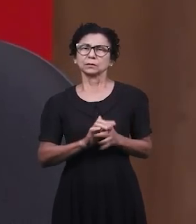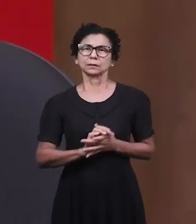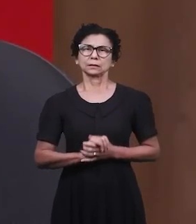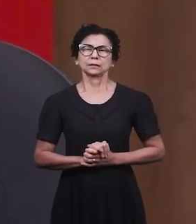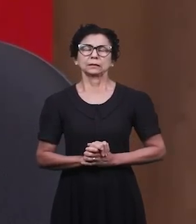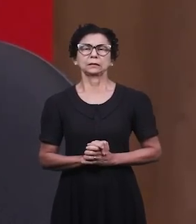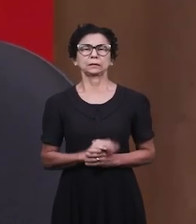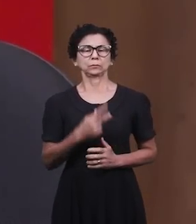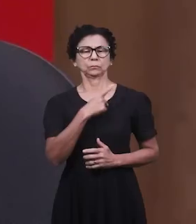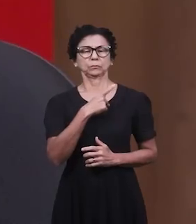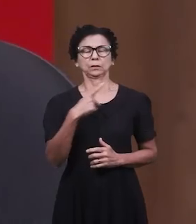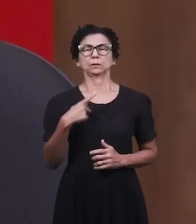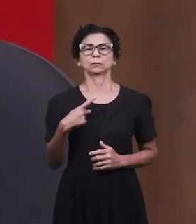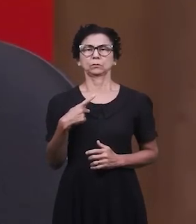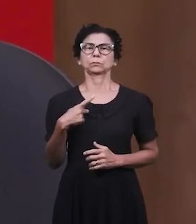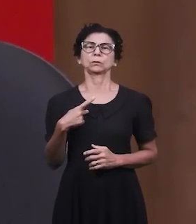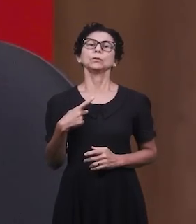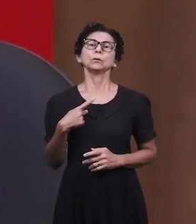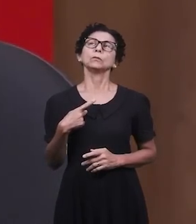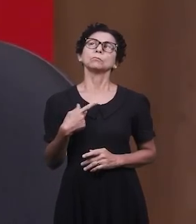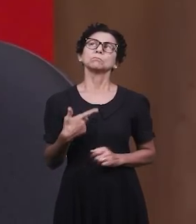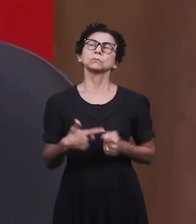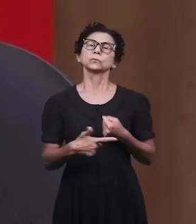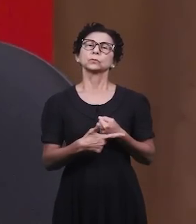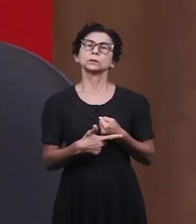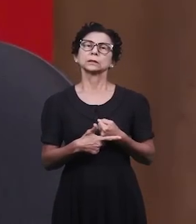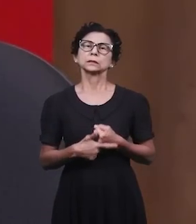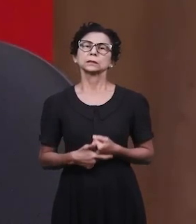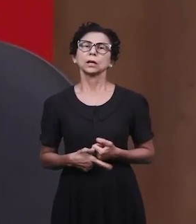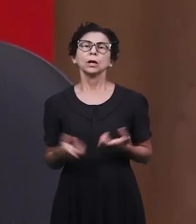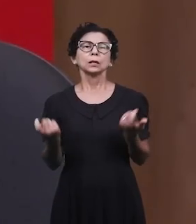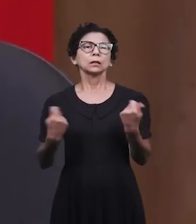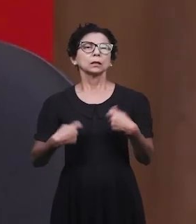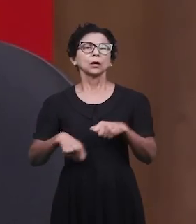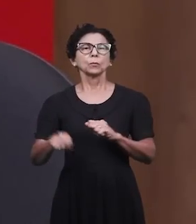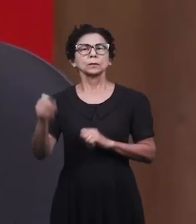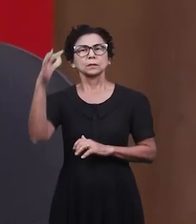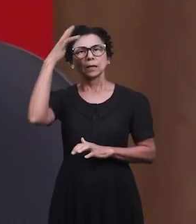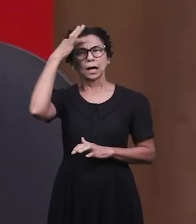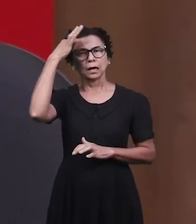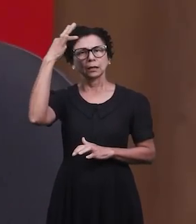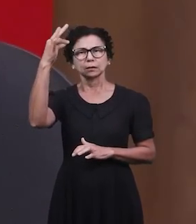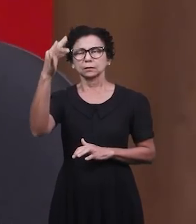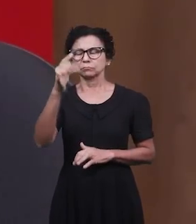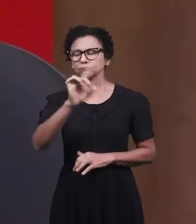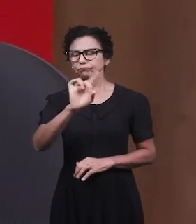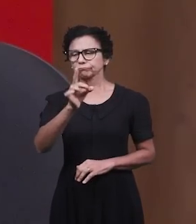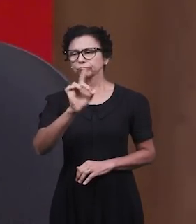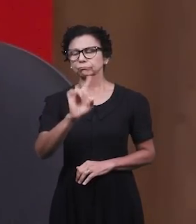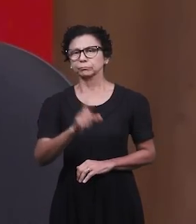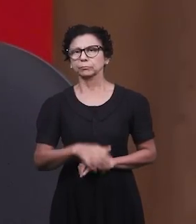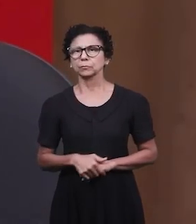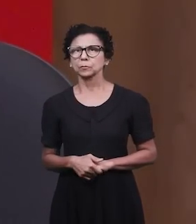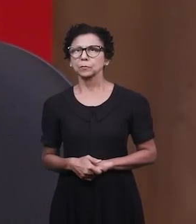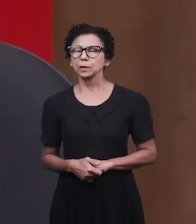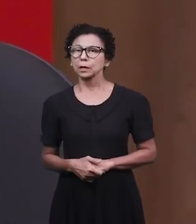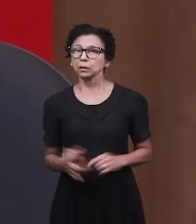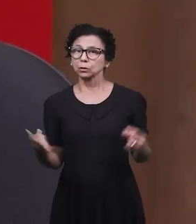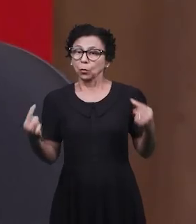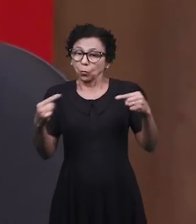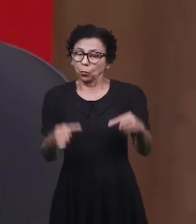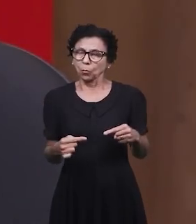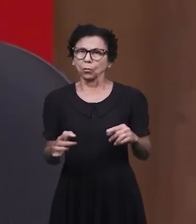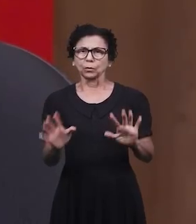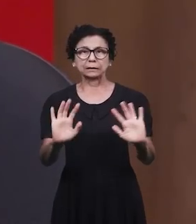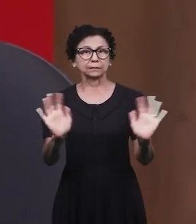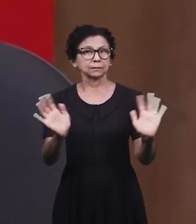esse ministério tenha necessidade de um preparo acadêmico. Repito, não somos contra, nem